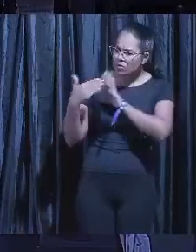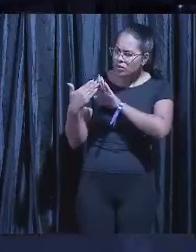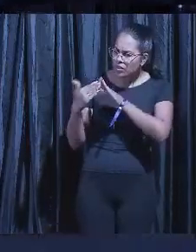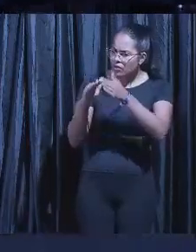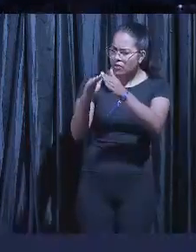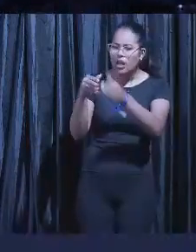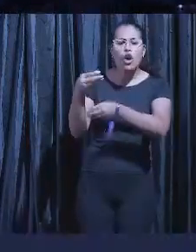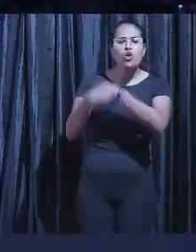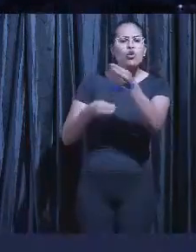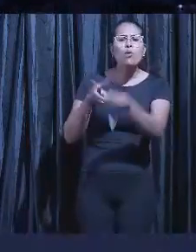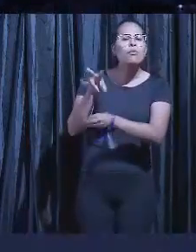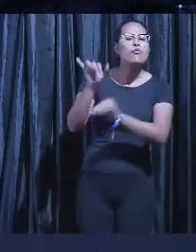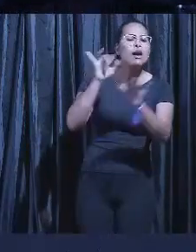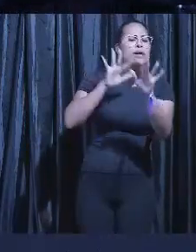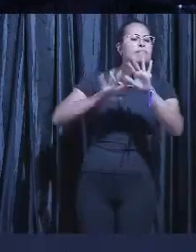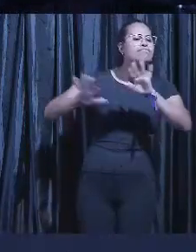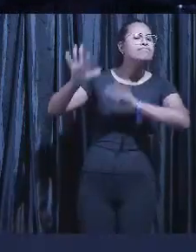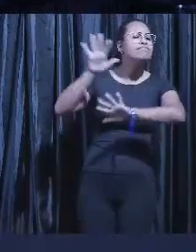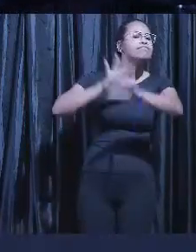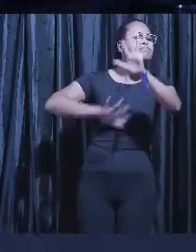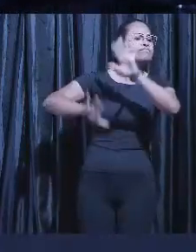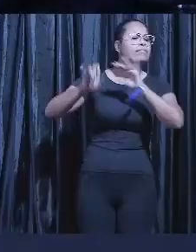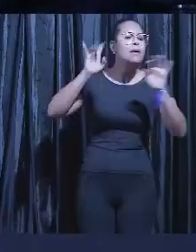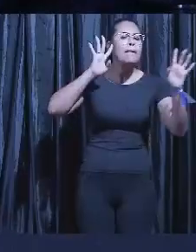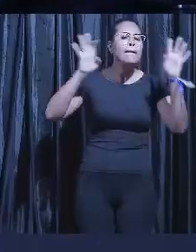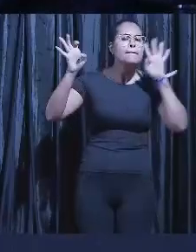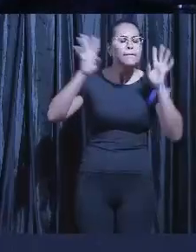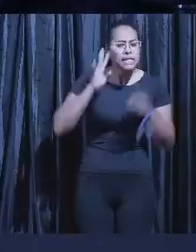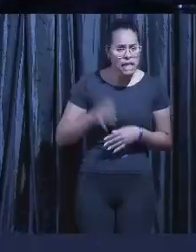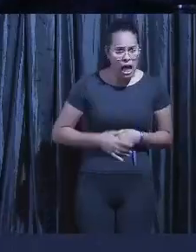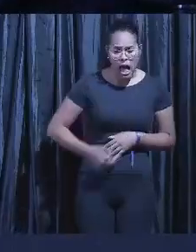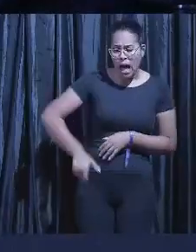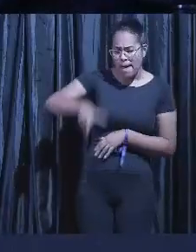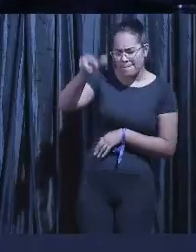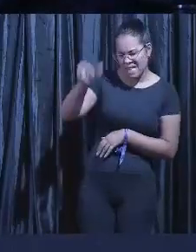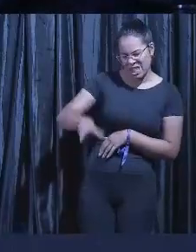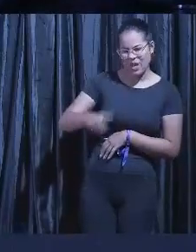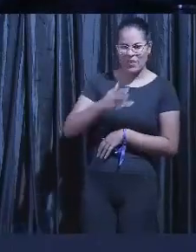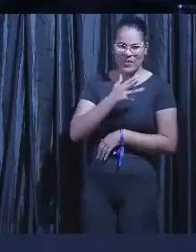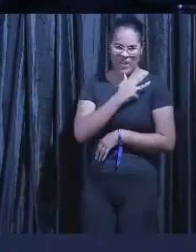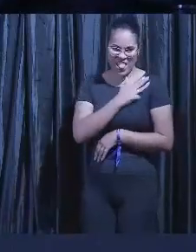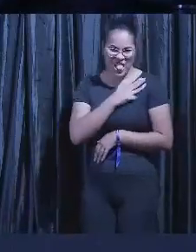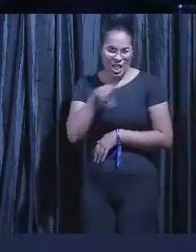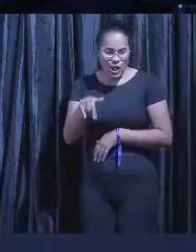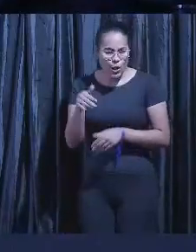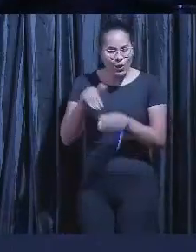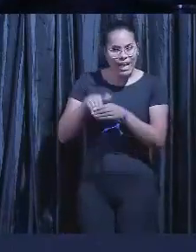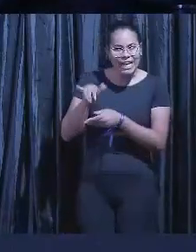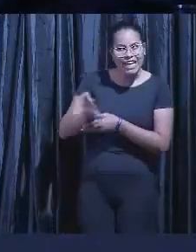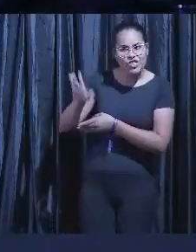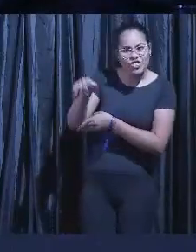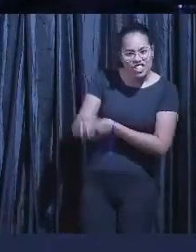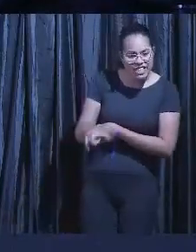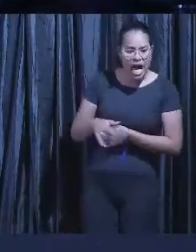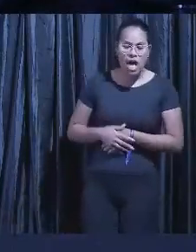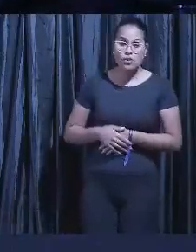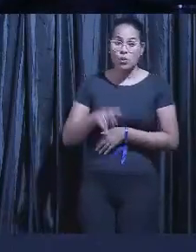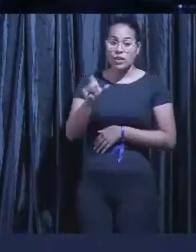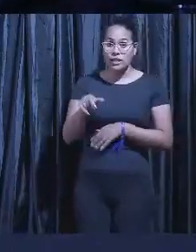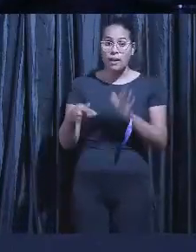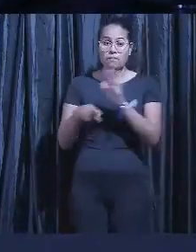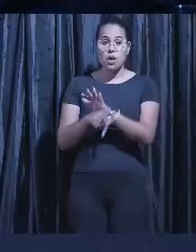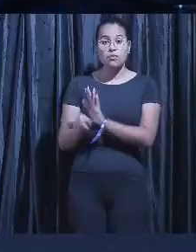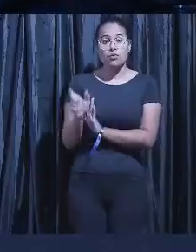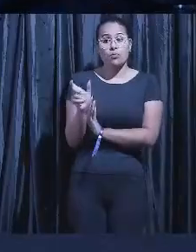vai imaginar que um candidato à presidência está lá utilizando uma sigla que, na verdade, deveria